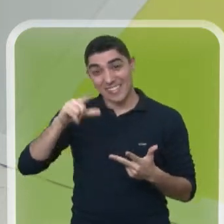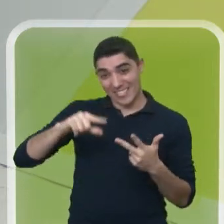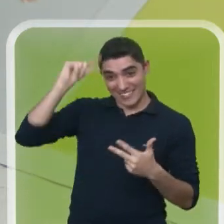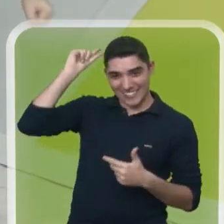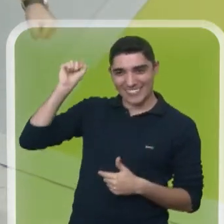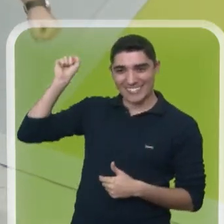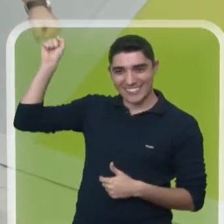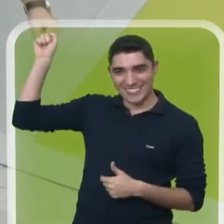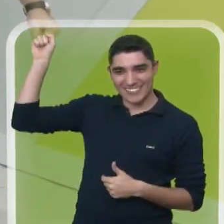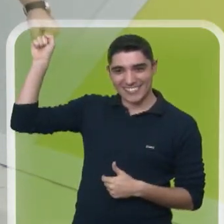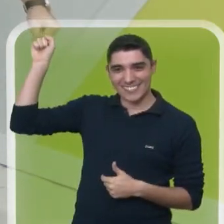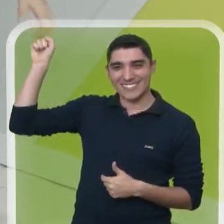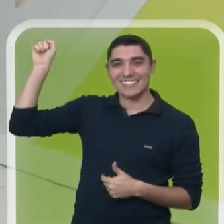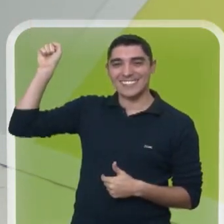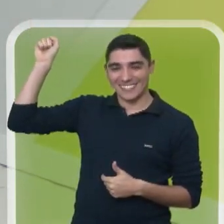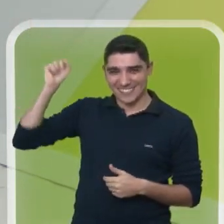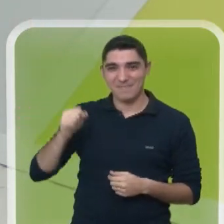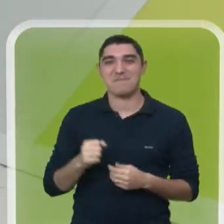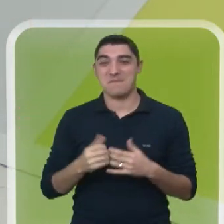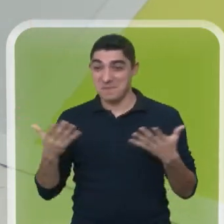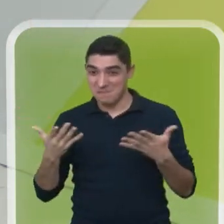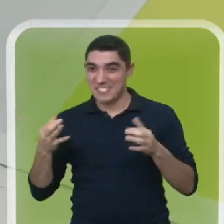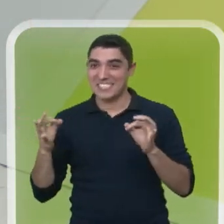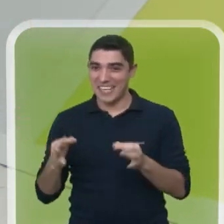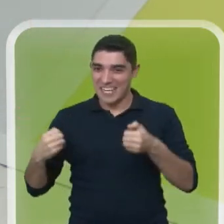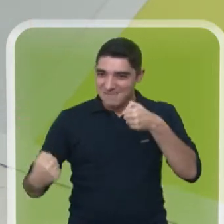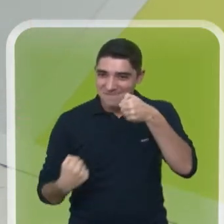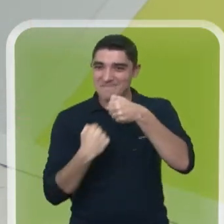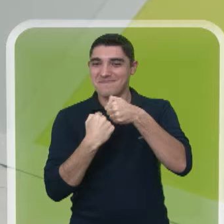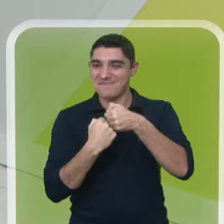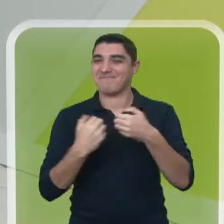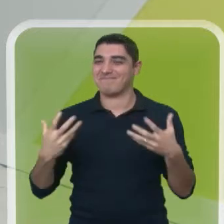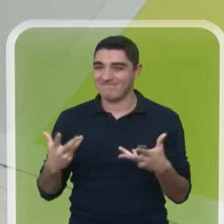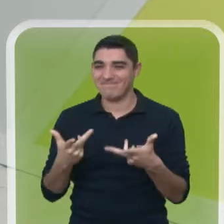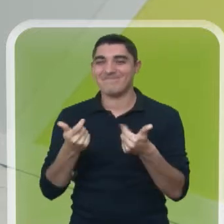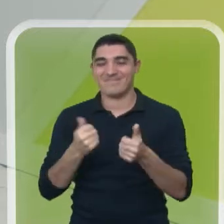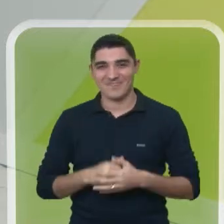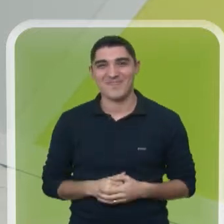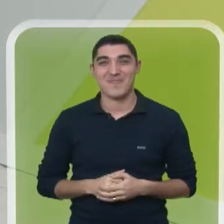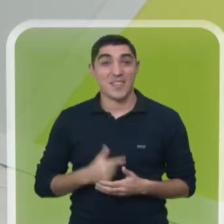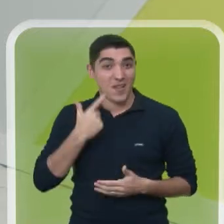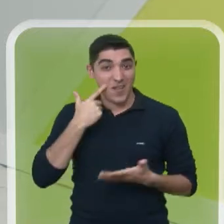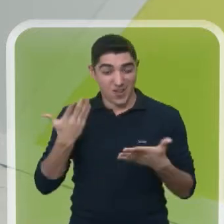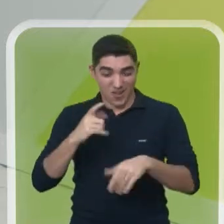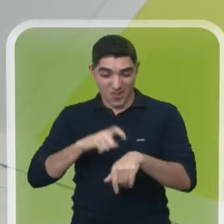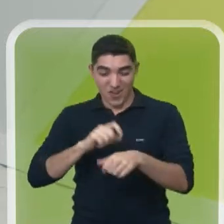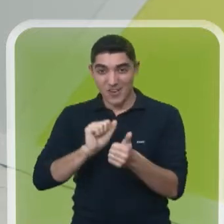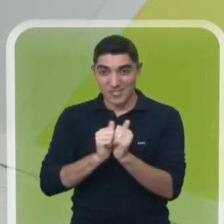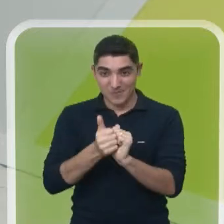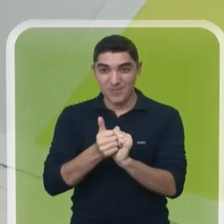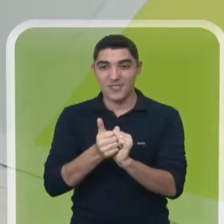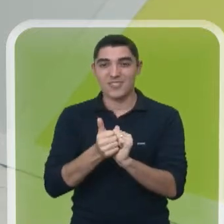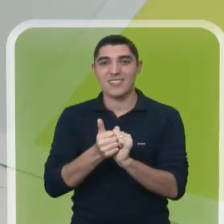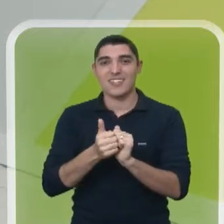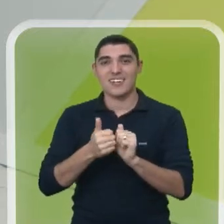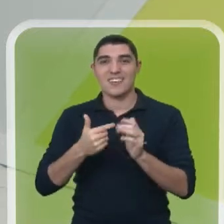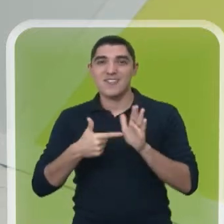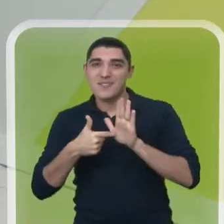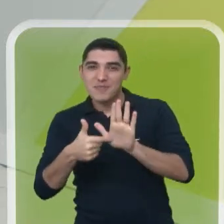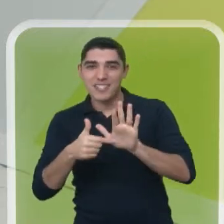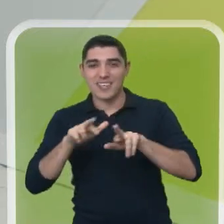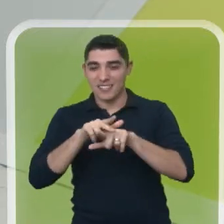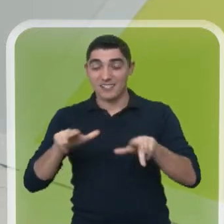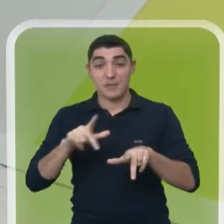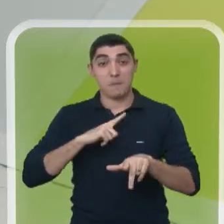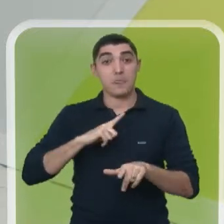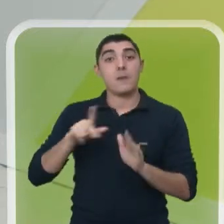o nosso Luiz. E aí, Luiz, dá soquinho? Que beleza. Hoje foi certinho o soquinho, que beleza, hein? Brunão, o Hora do Esporte está começando com muita informação, falando